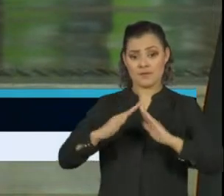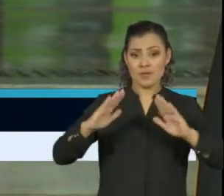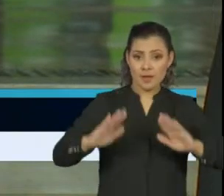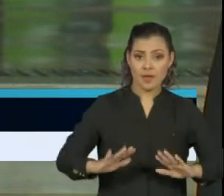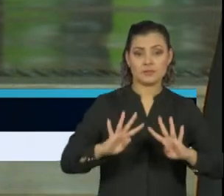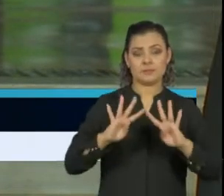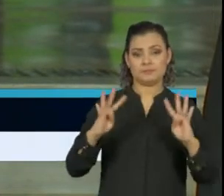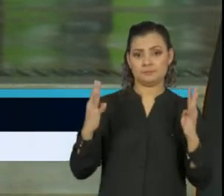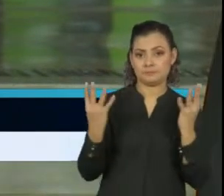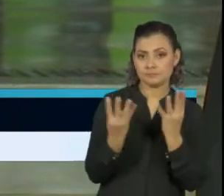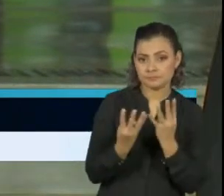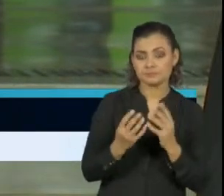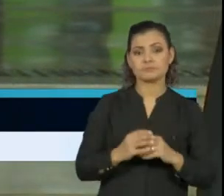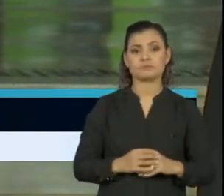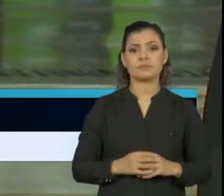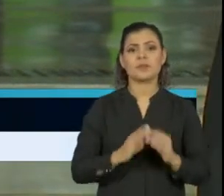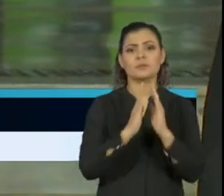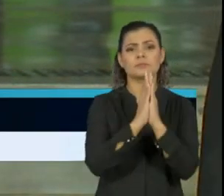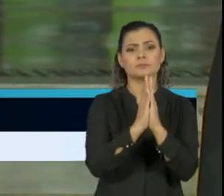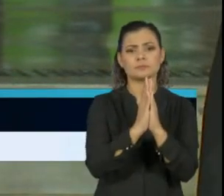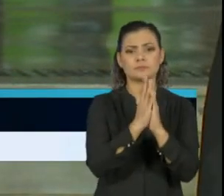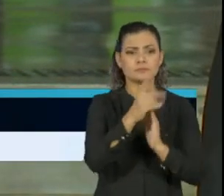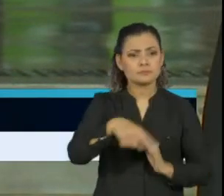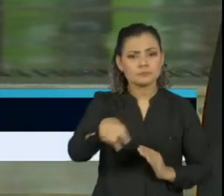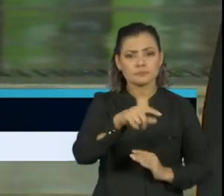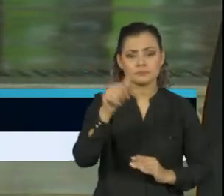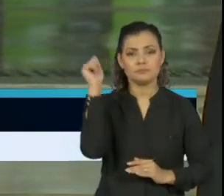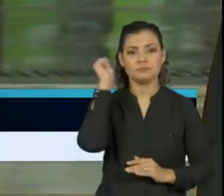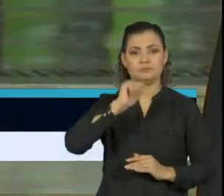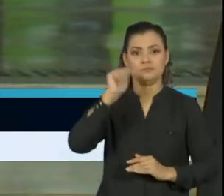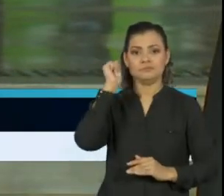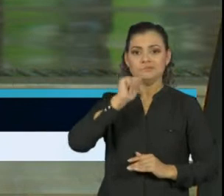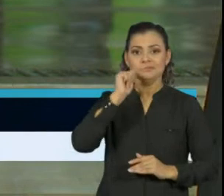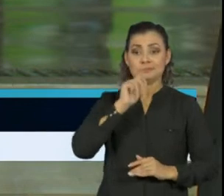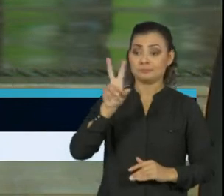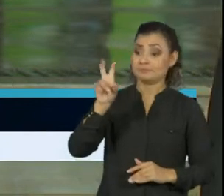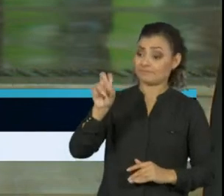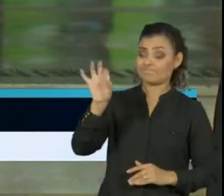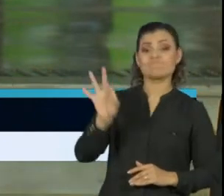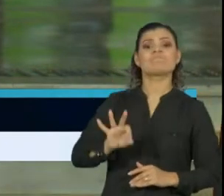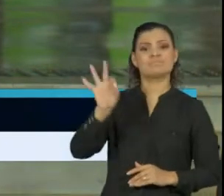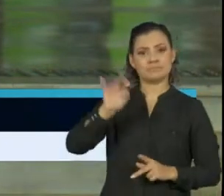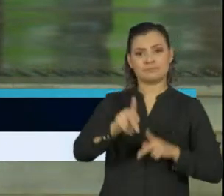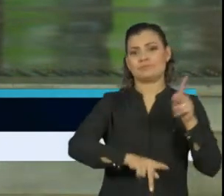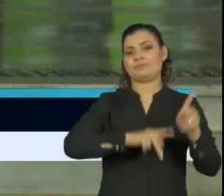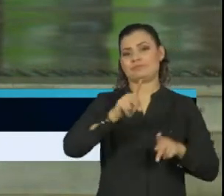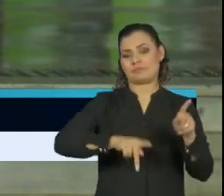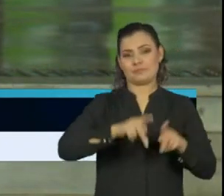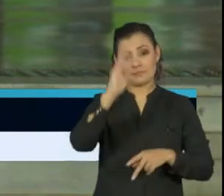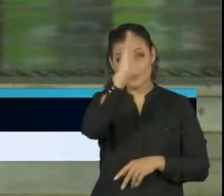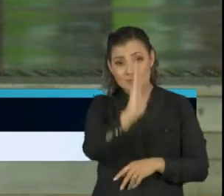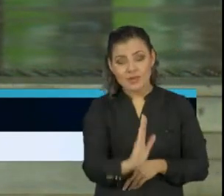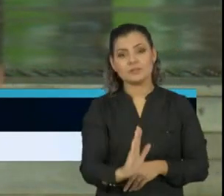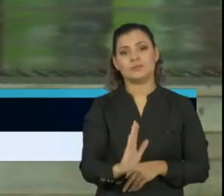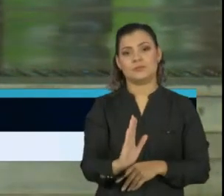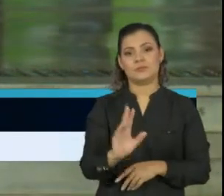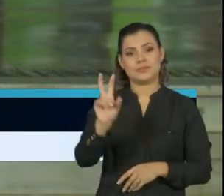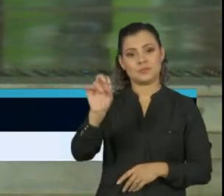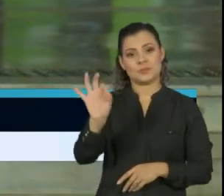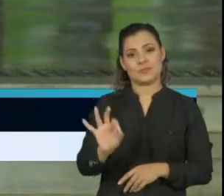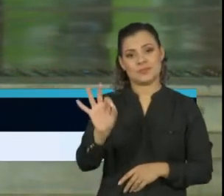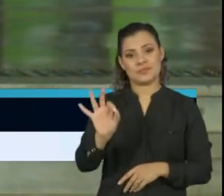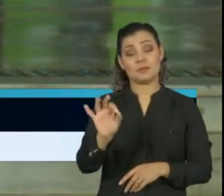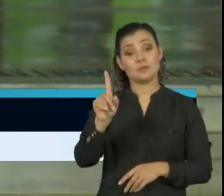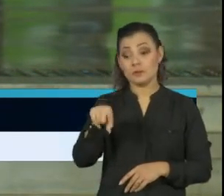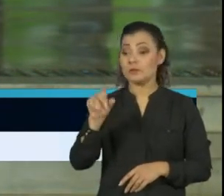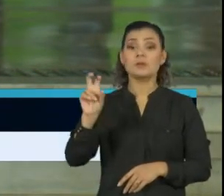um apelo aqui às mulheres, que são 50% da nossa população, mas são mães